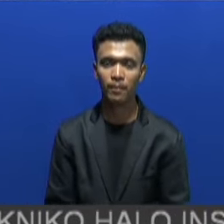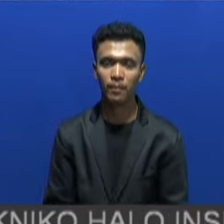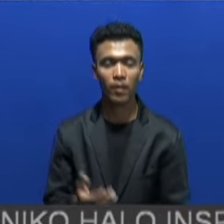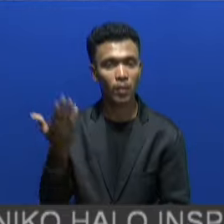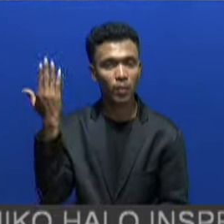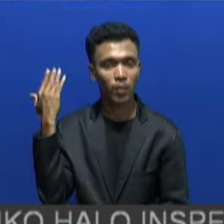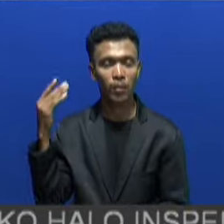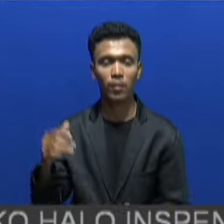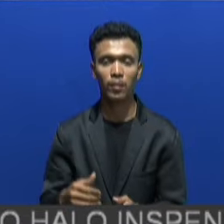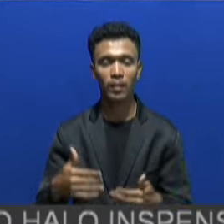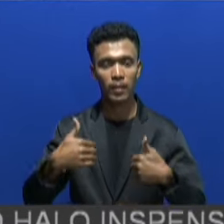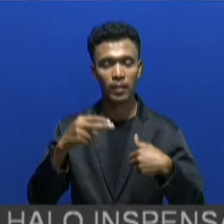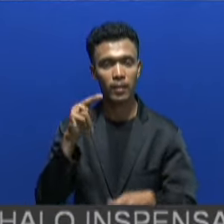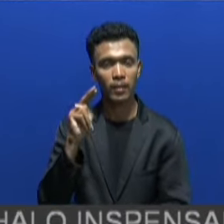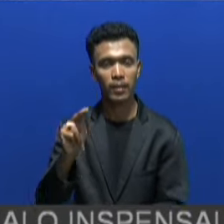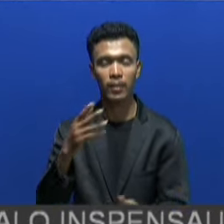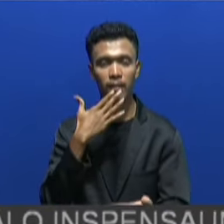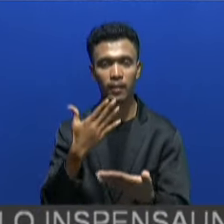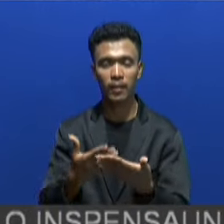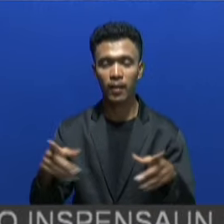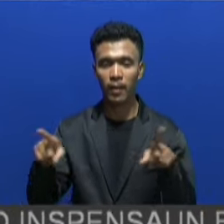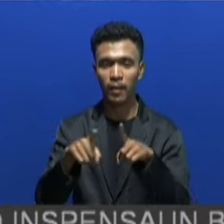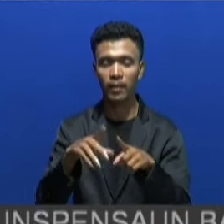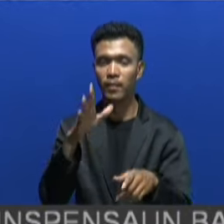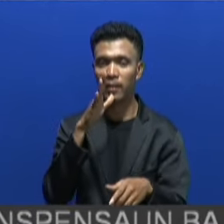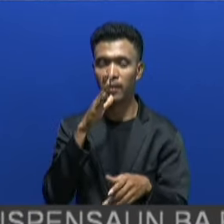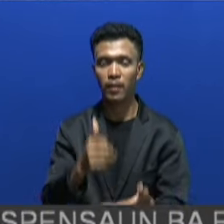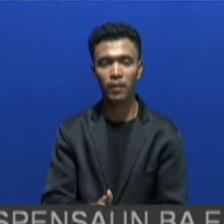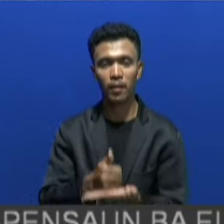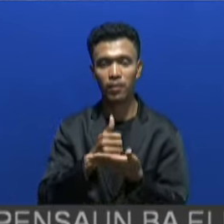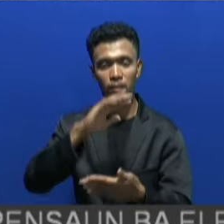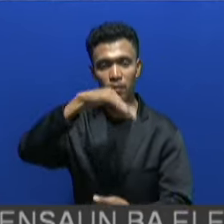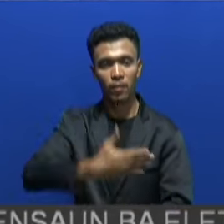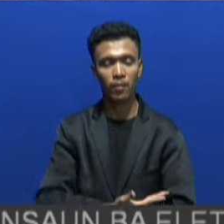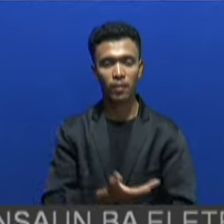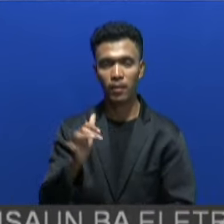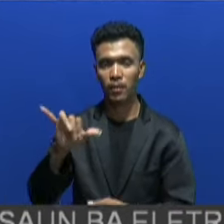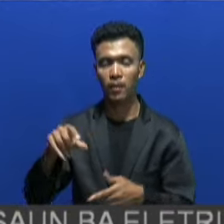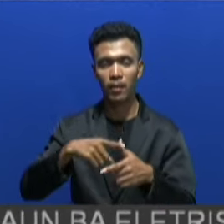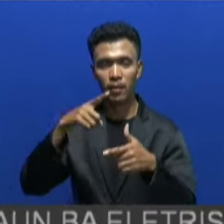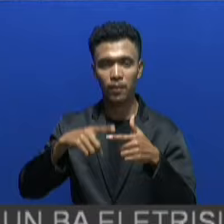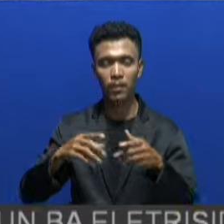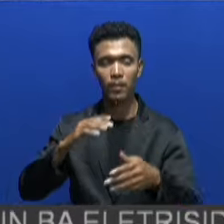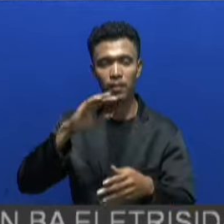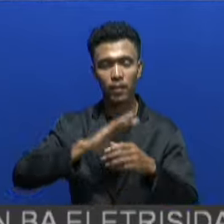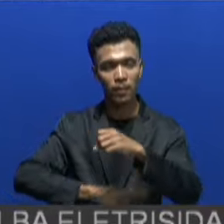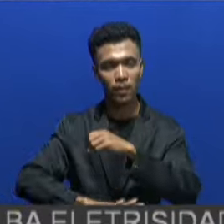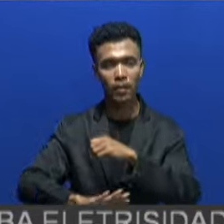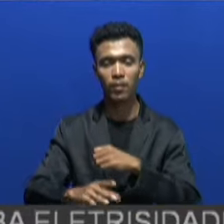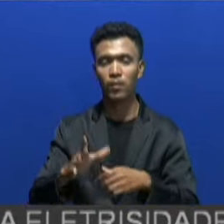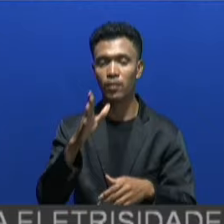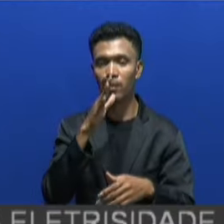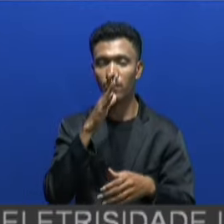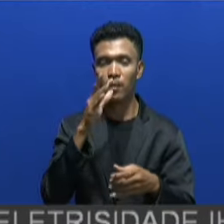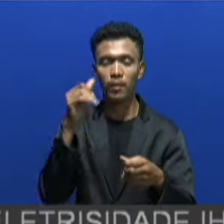Ulu quando dia seu condição dia, minha nessan inam protetora ba wan sira. Na ve depois ne cos wan feto iku, minha cabin